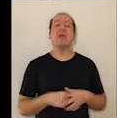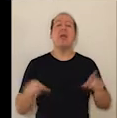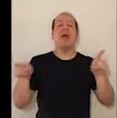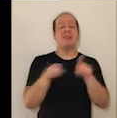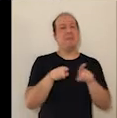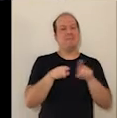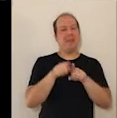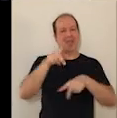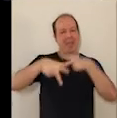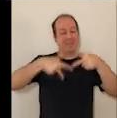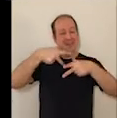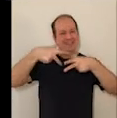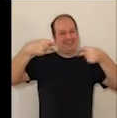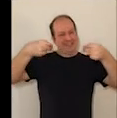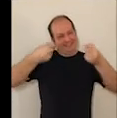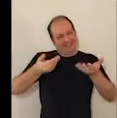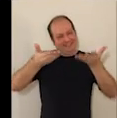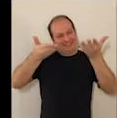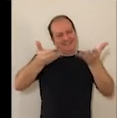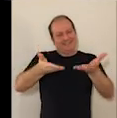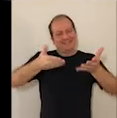Trouxe um presente para ele.